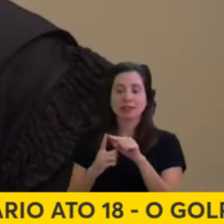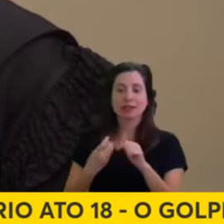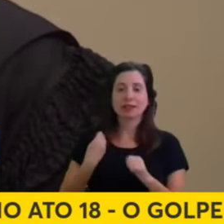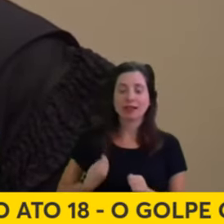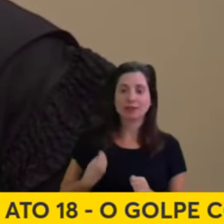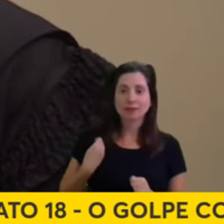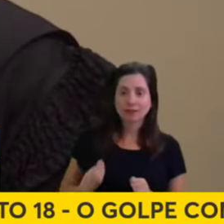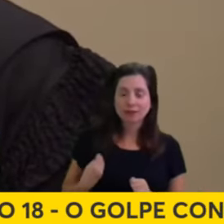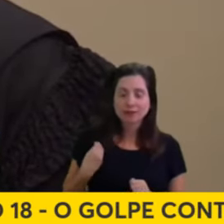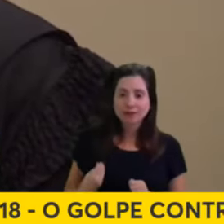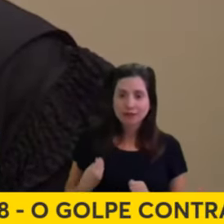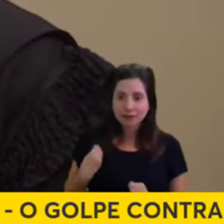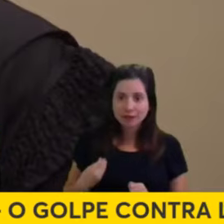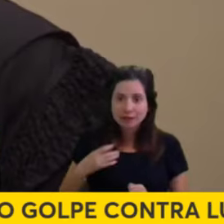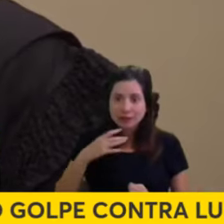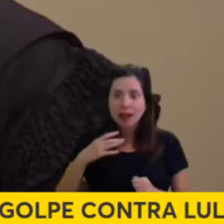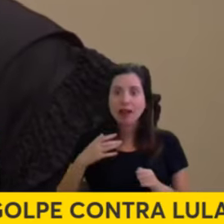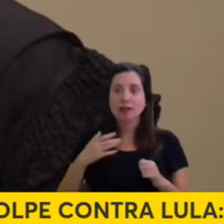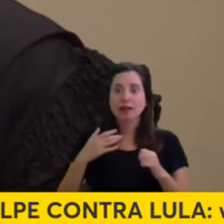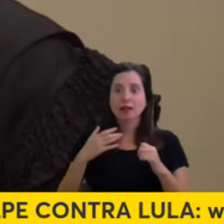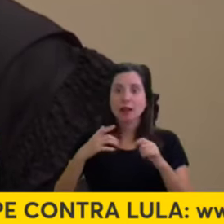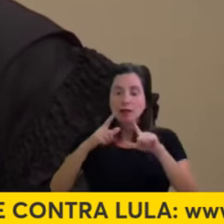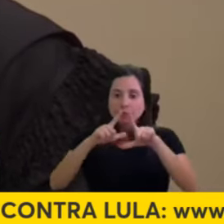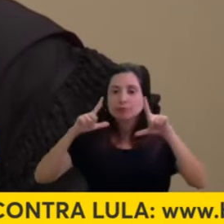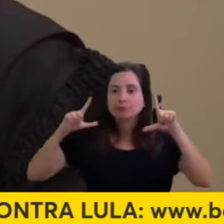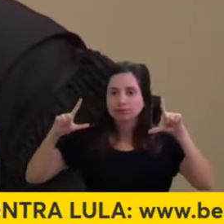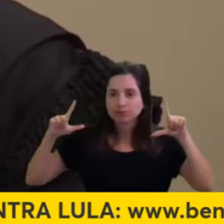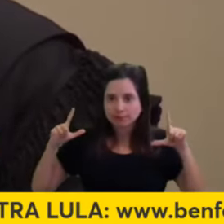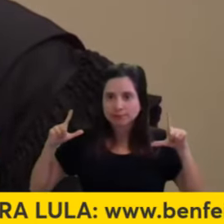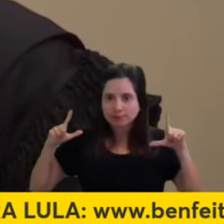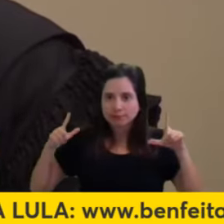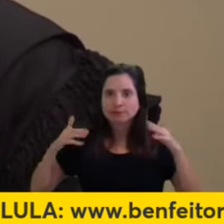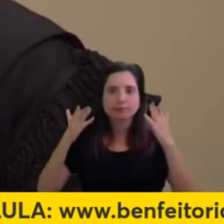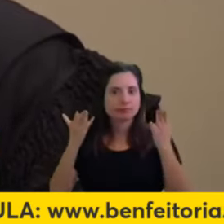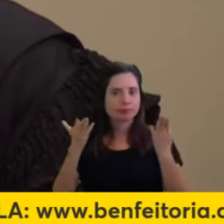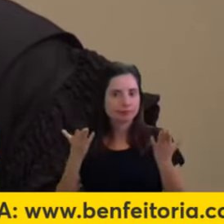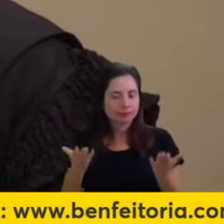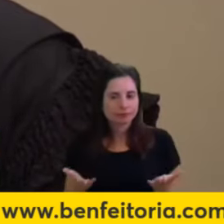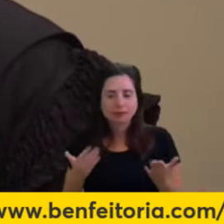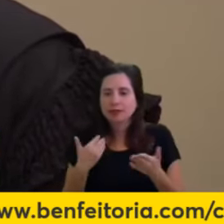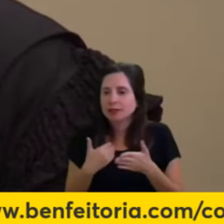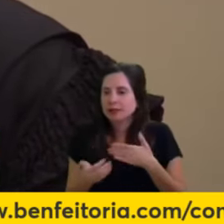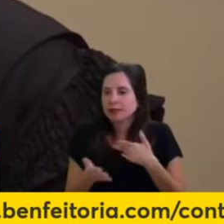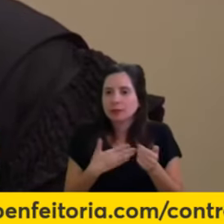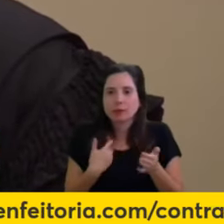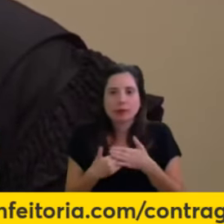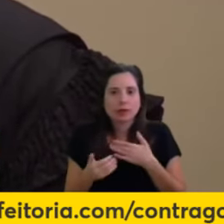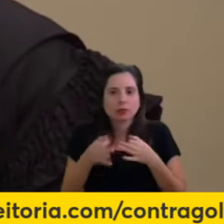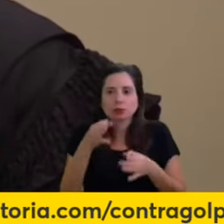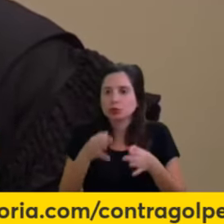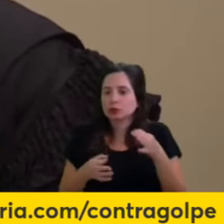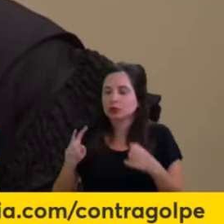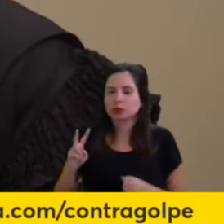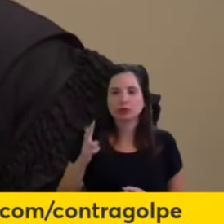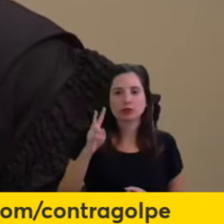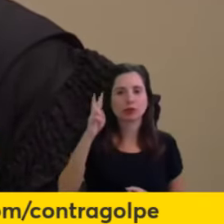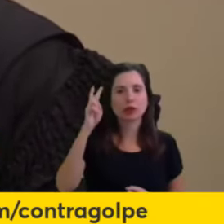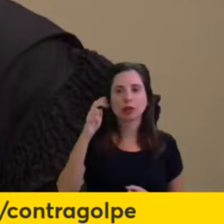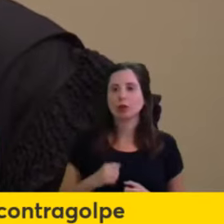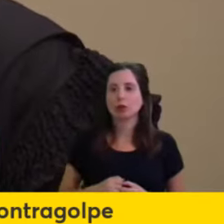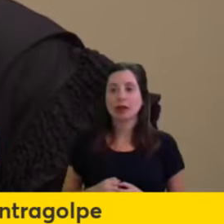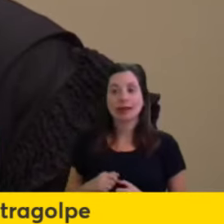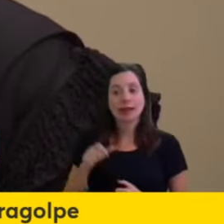tidas como indesejáveis ou indignas do mandato Popular malgrado seja elas independente do juízo de valor representantes eleitos pela vontade